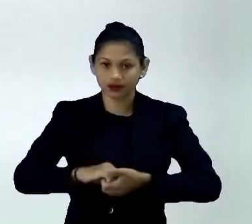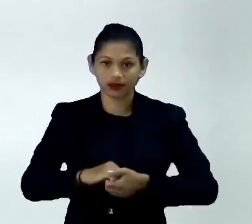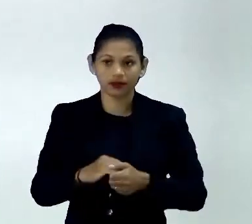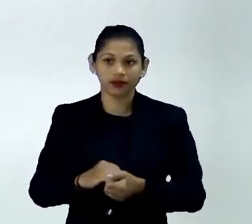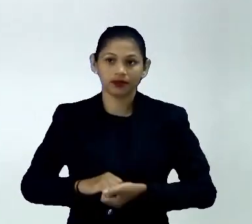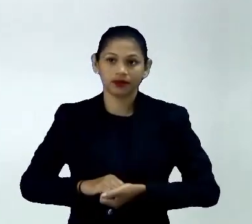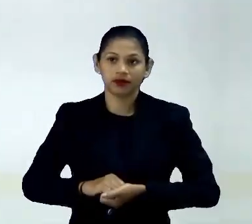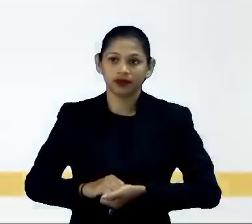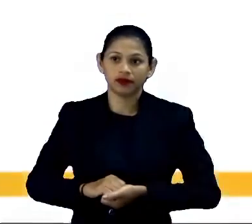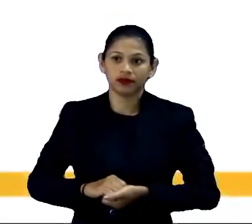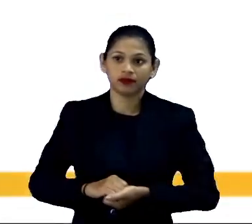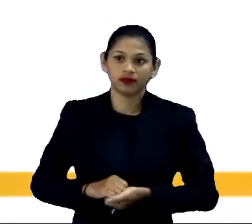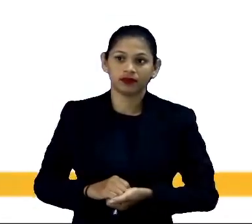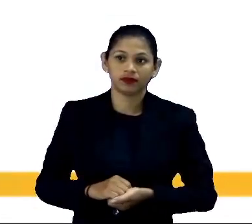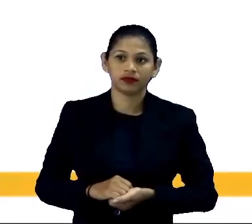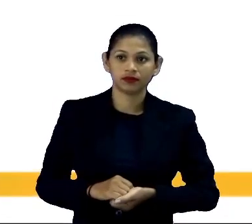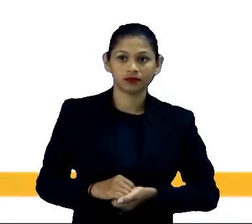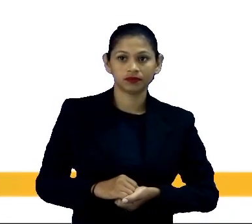atividade.